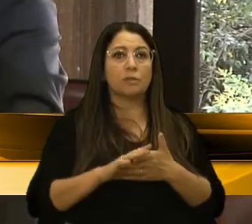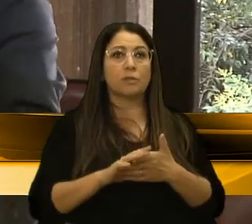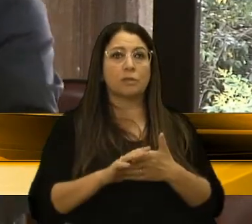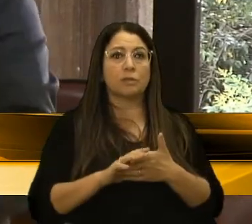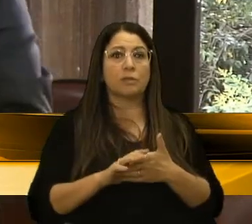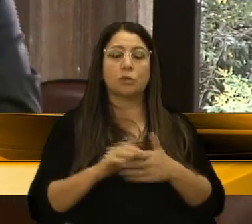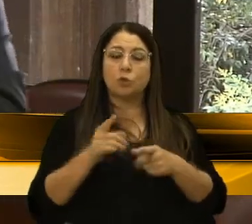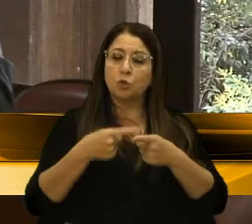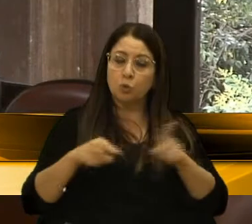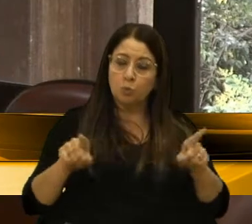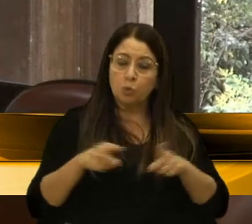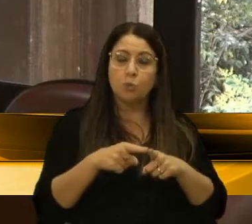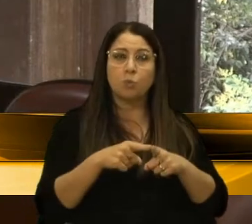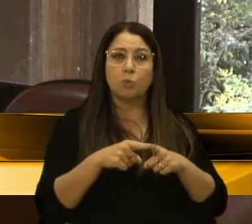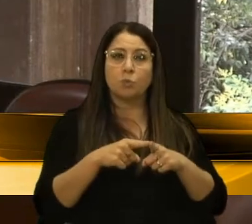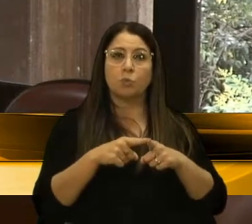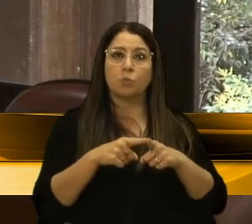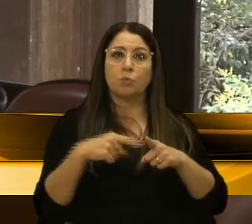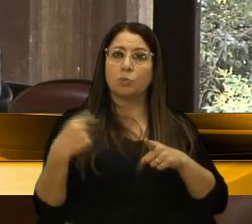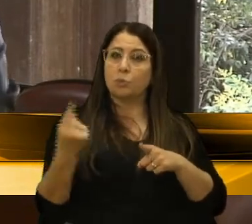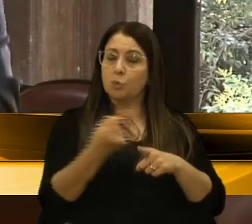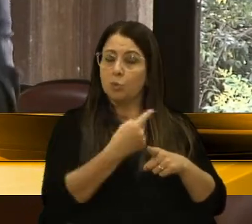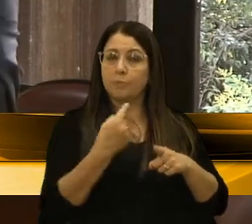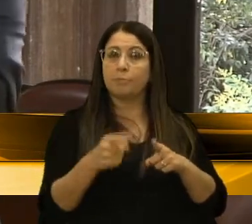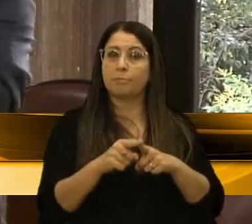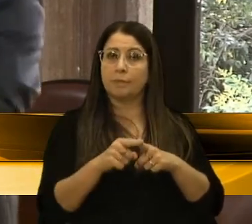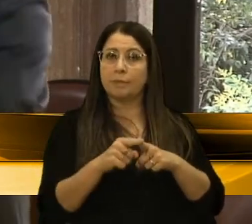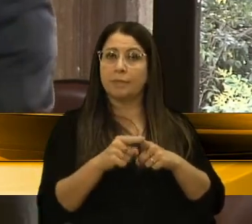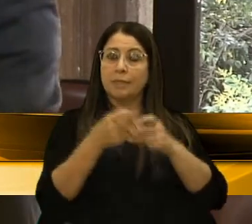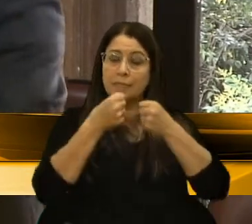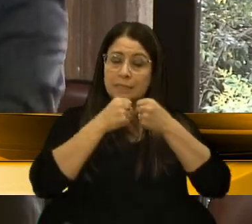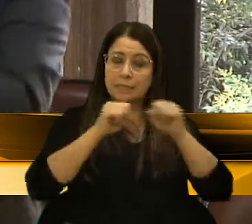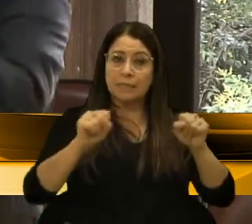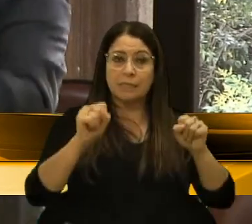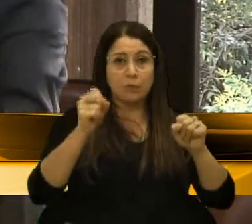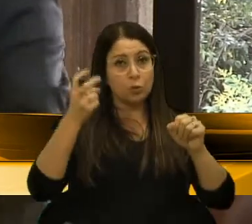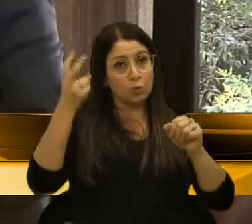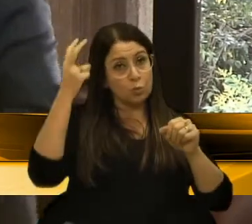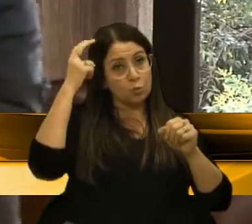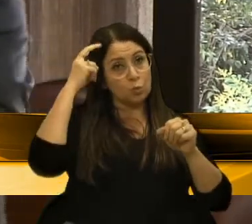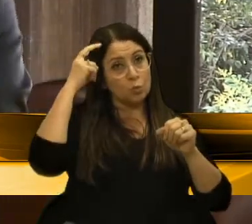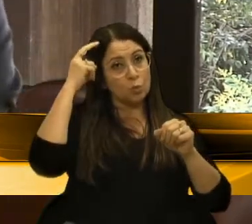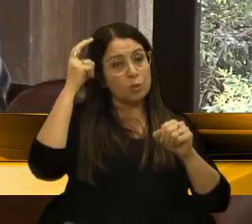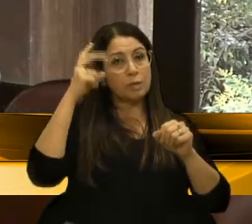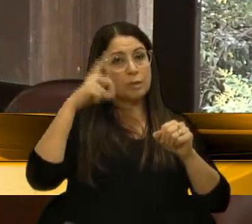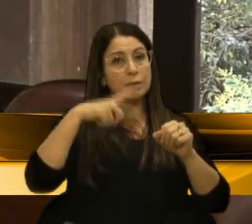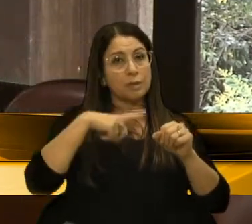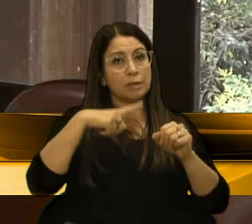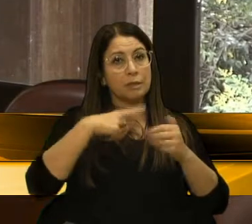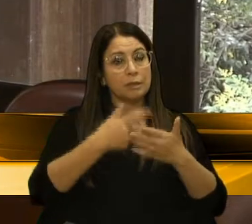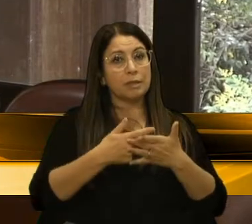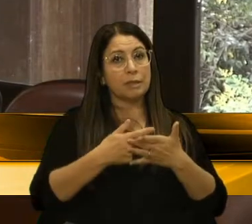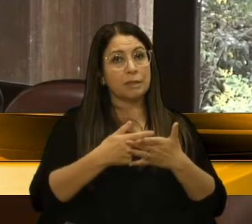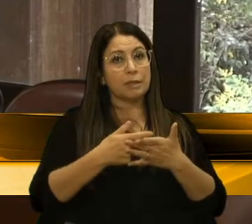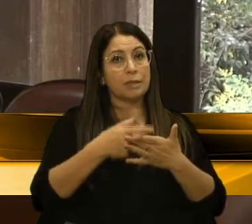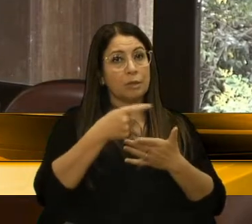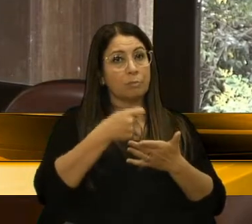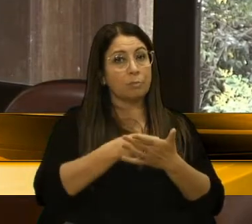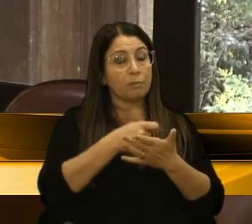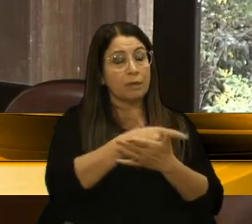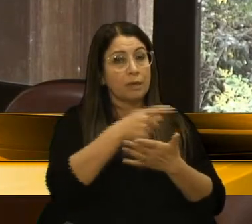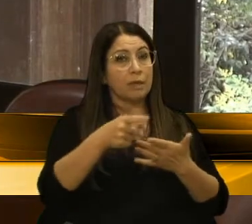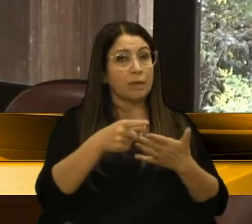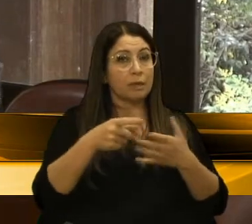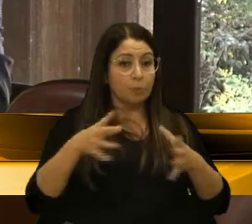que os músicos, que a regência, enfim, que a Secretaria de Cultura toca ao abrigar a nossa Orquestra Municipal de